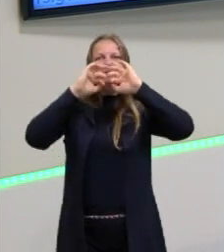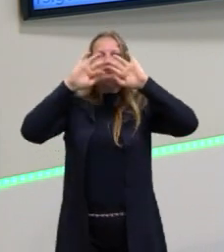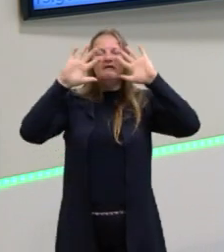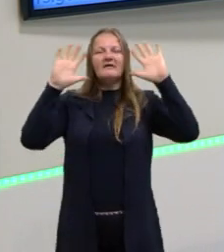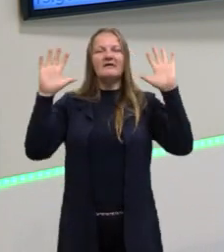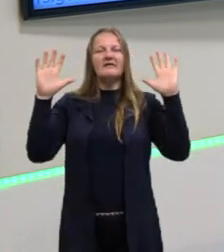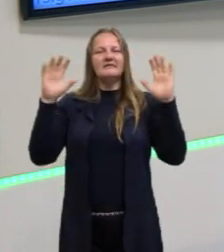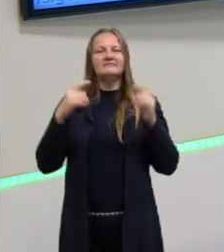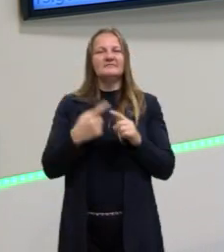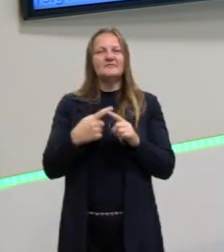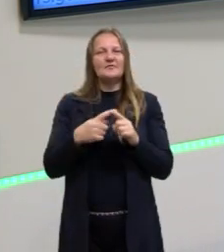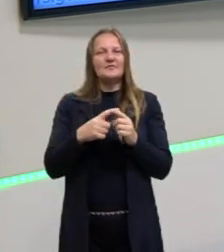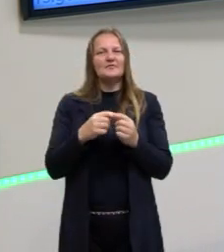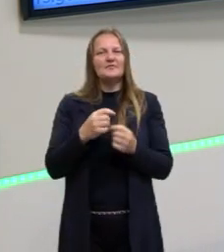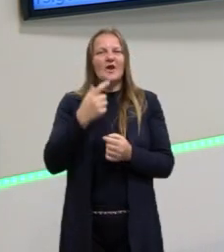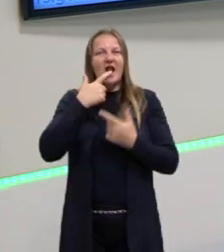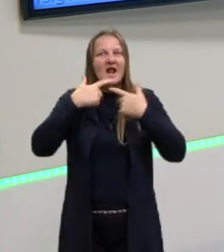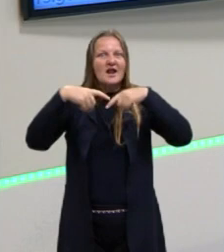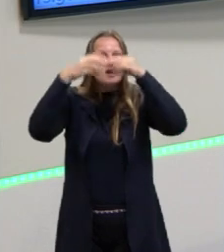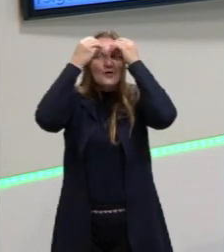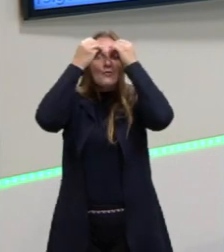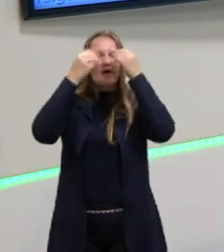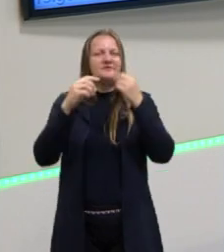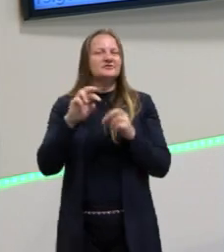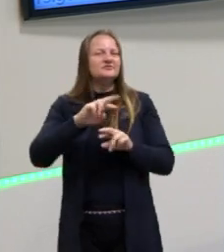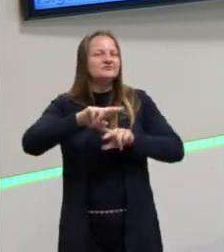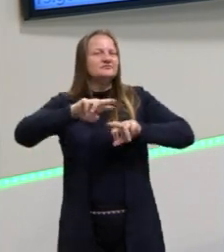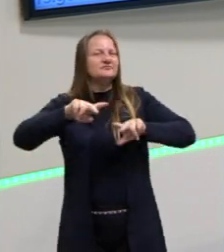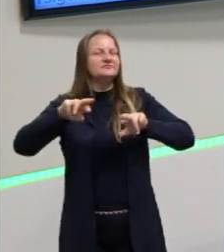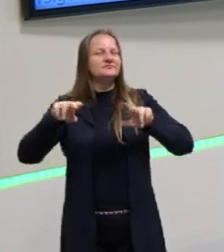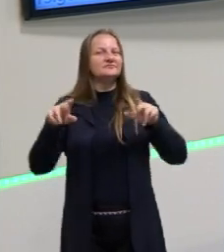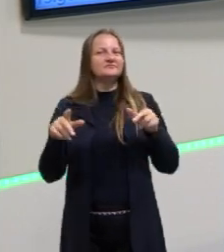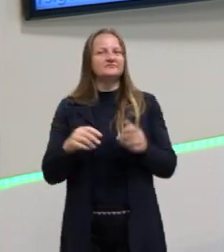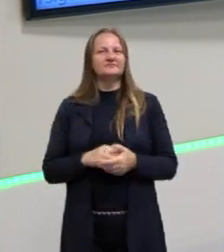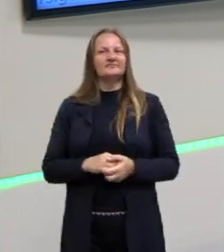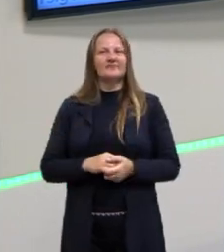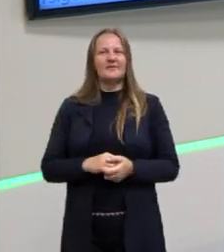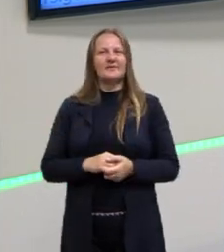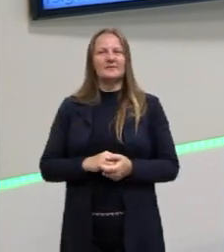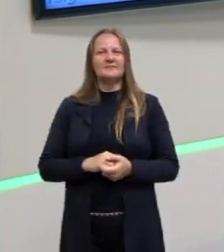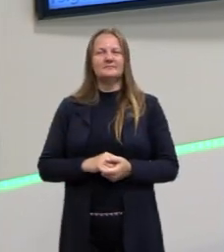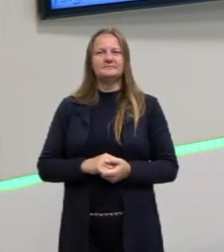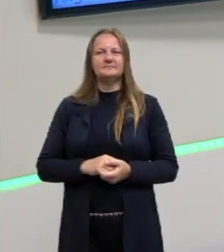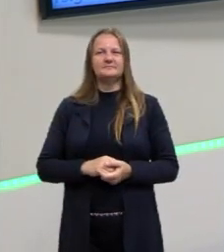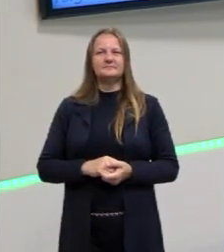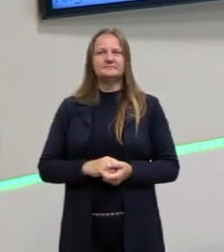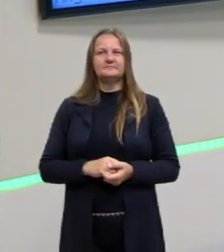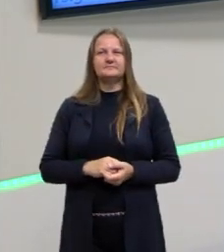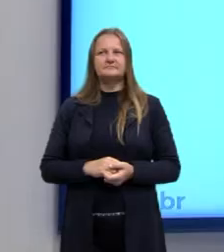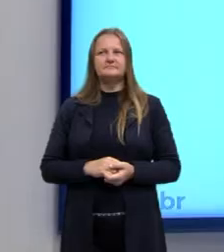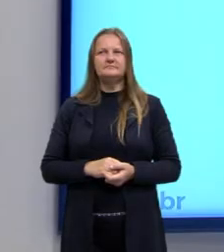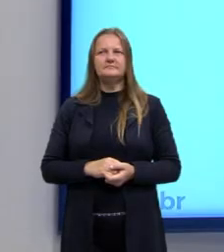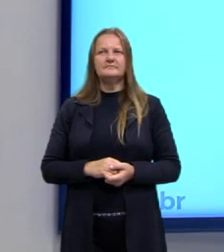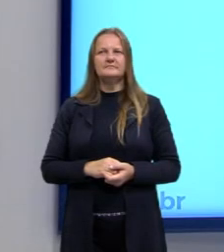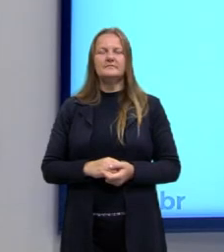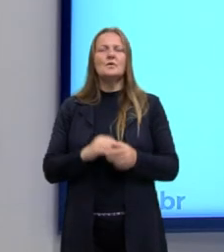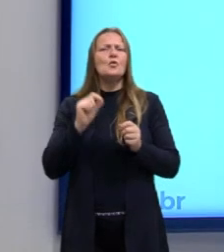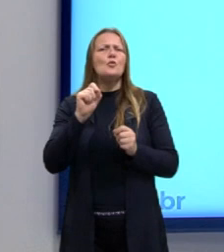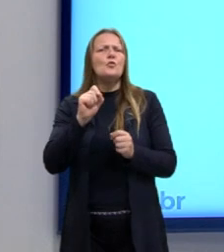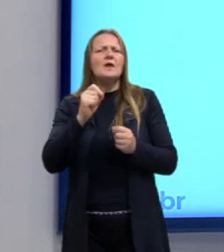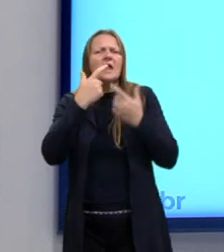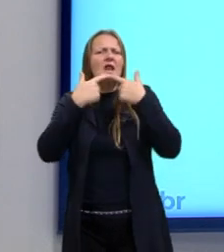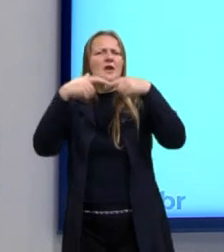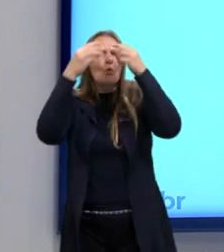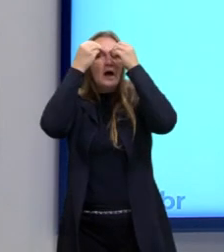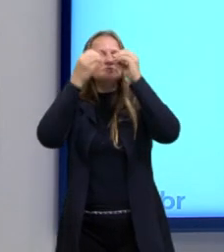e entendermos E falarmos a linguagem das quais eles melhor nos entenderão certo Mas afinal o que é linguagem